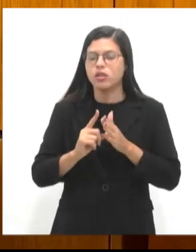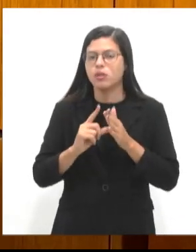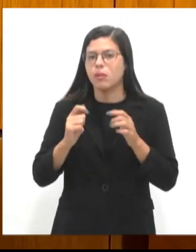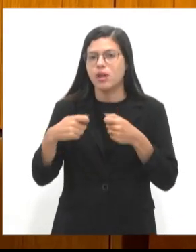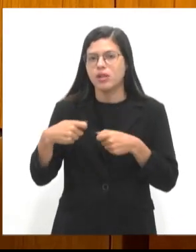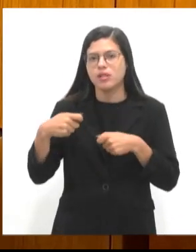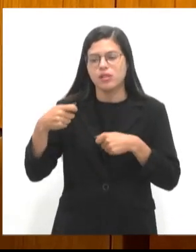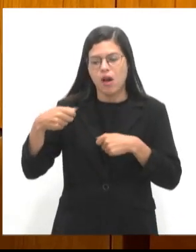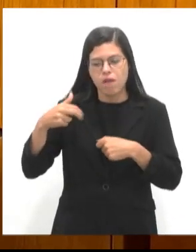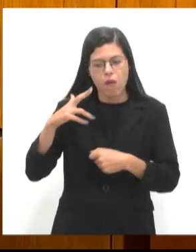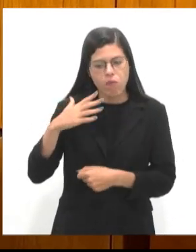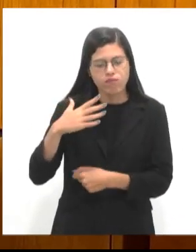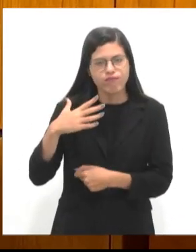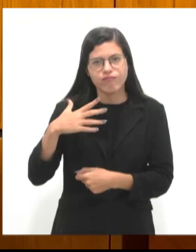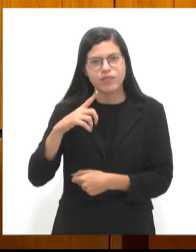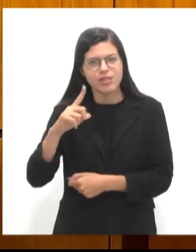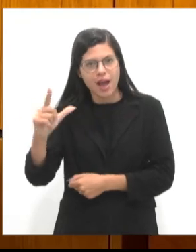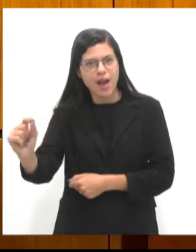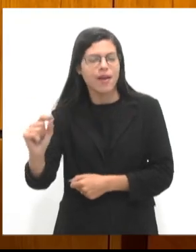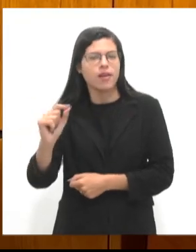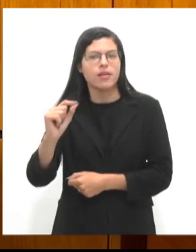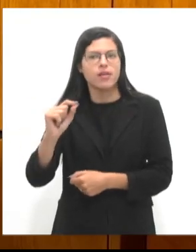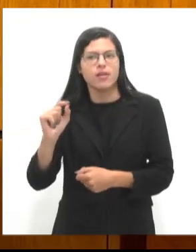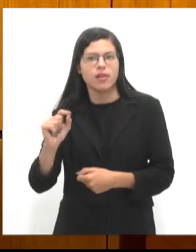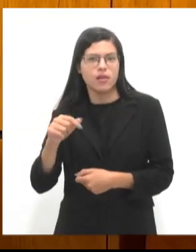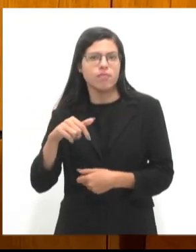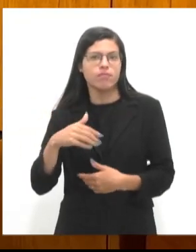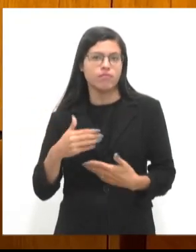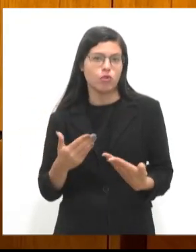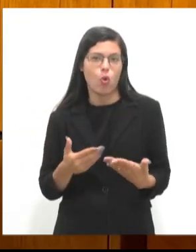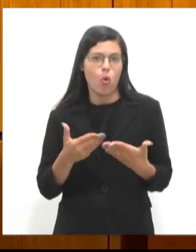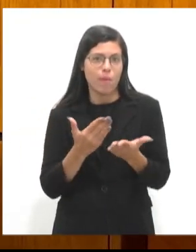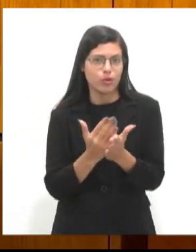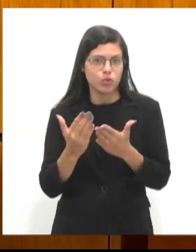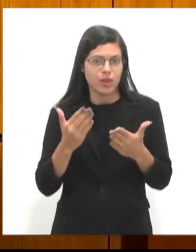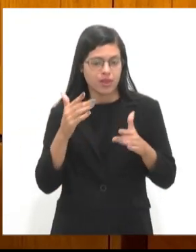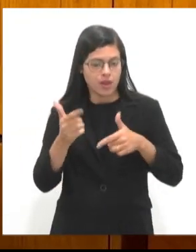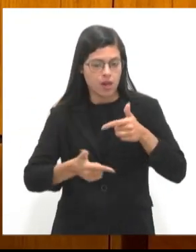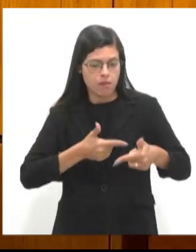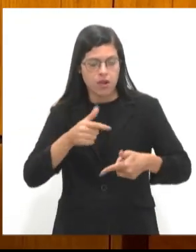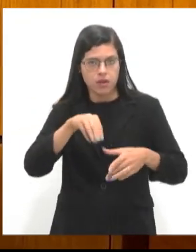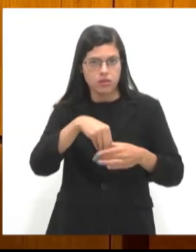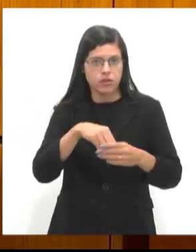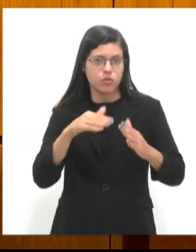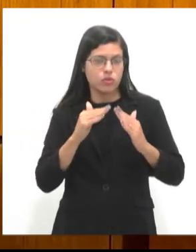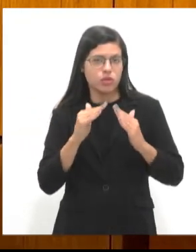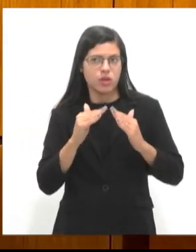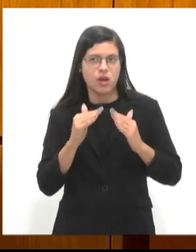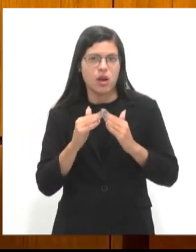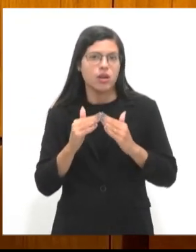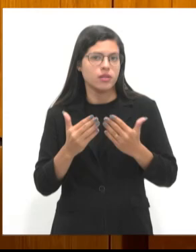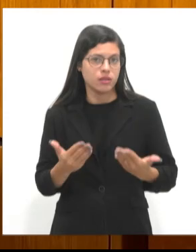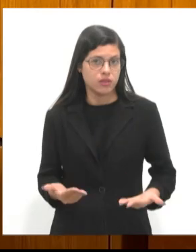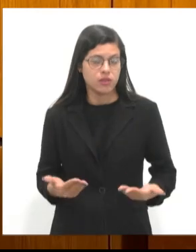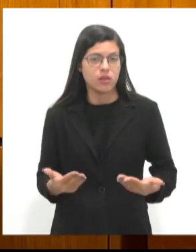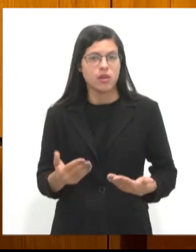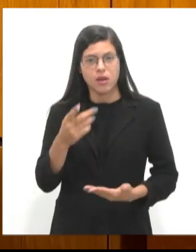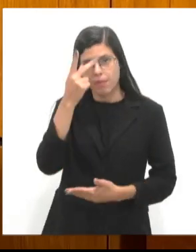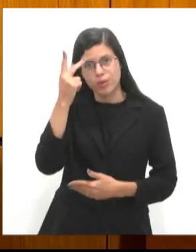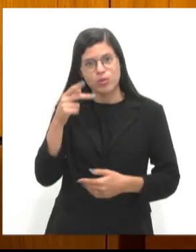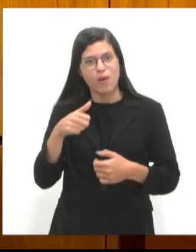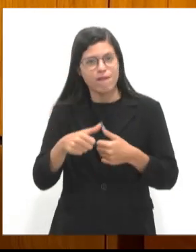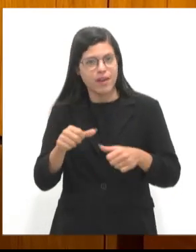do seu bairro, muitas vezes no centro, passaram a trabalhar em casa, e isso faz com que a pessoa fique menos ativa. Então a gente sabe